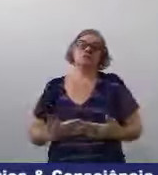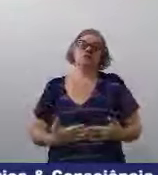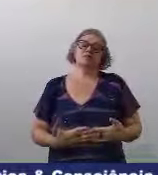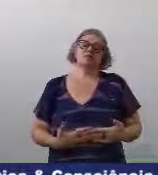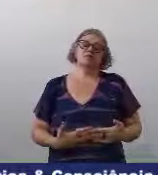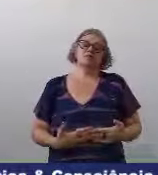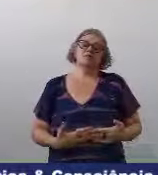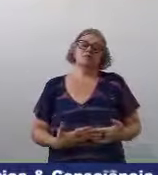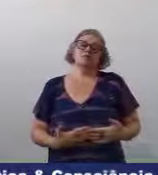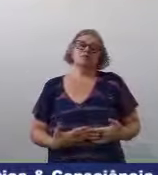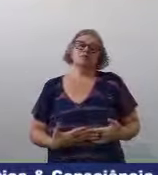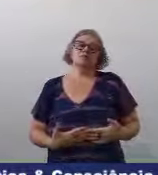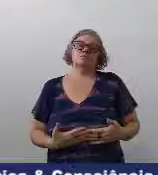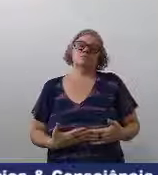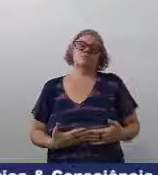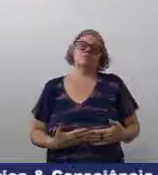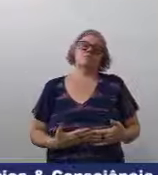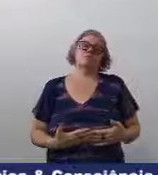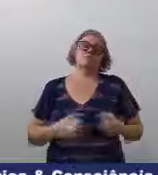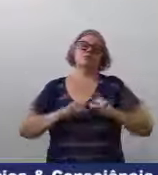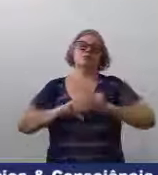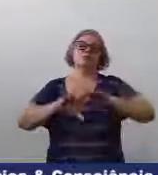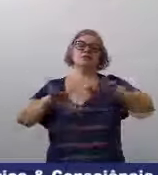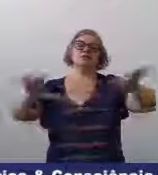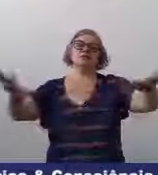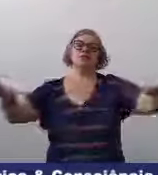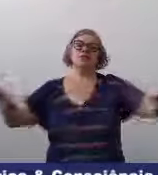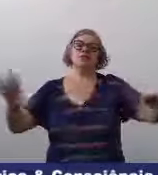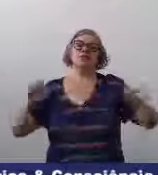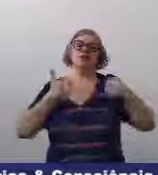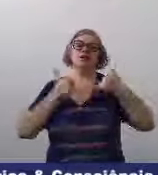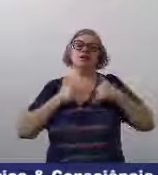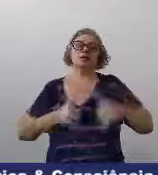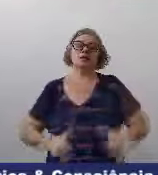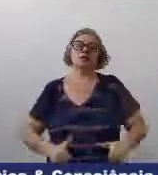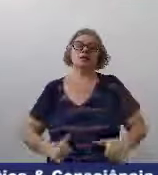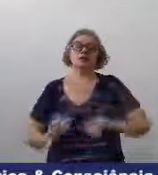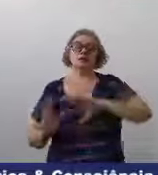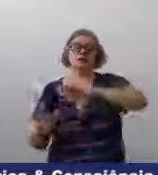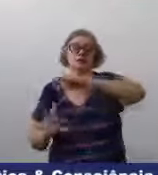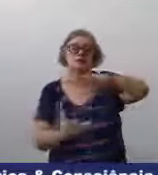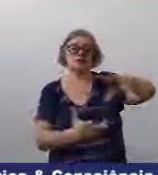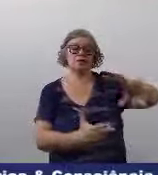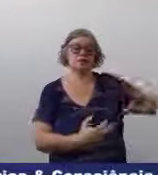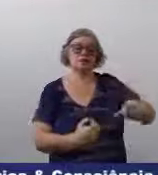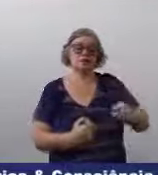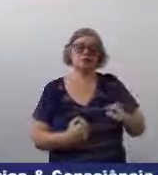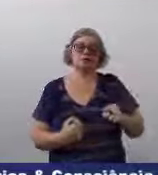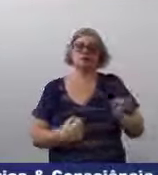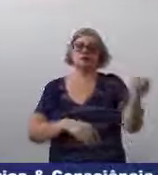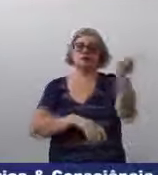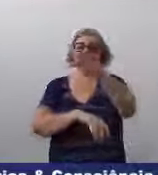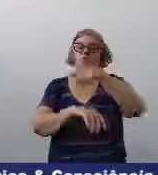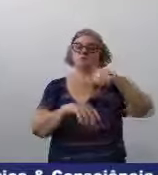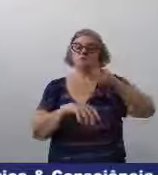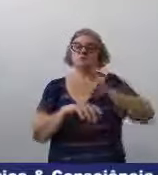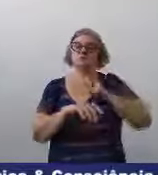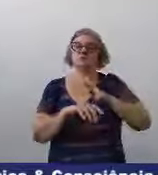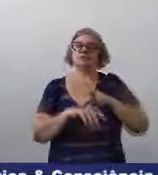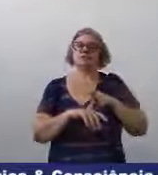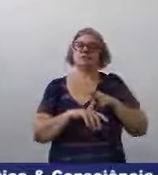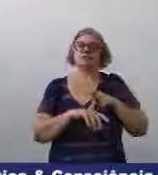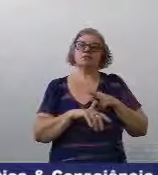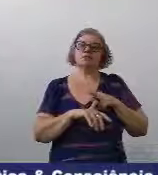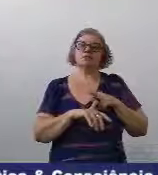fraternidade. Que espalhem essas energias ao redor do nosso globo, do nosso